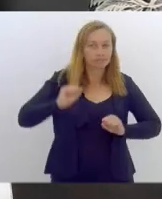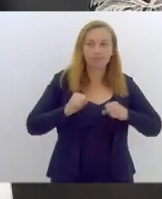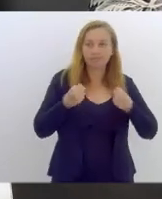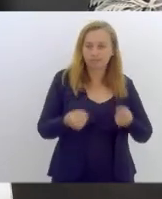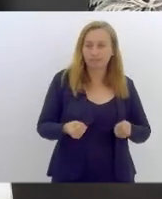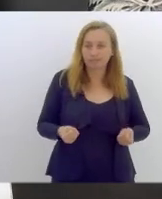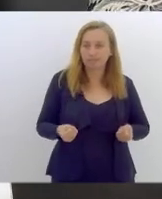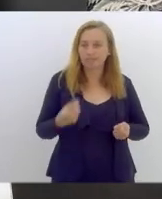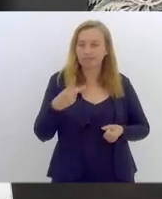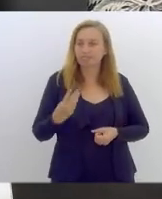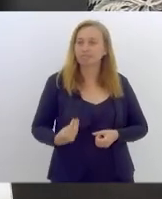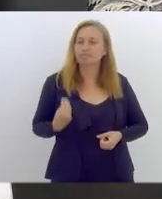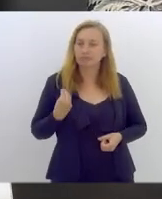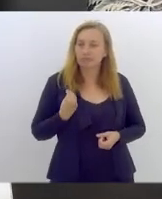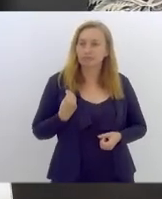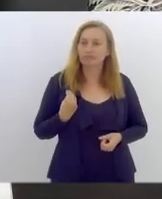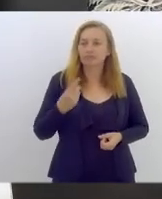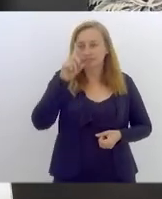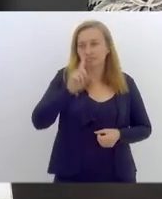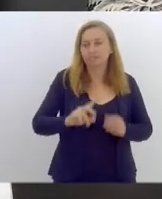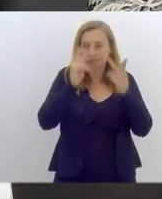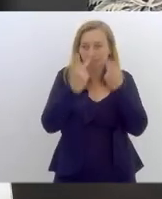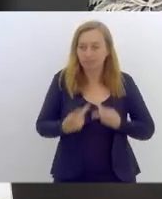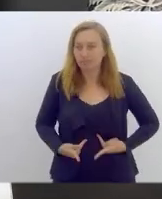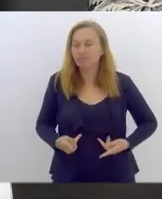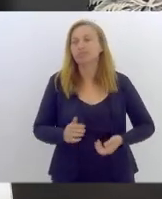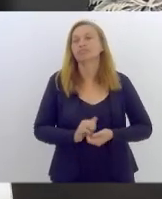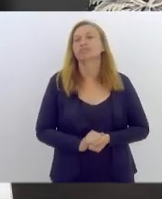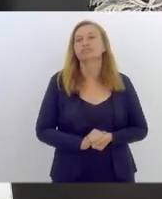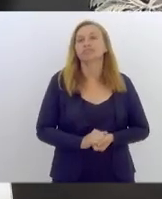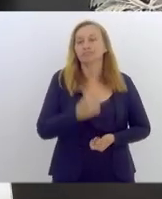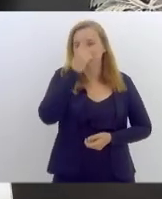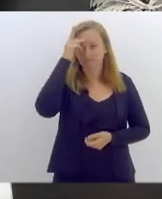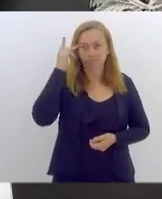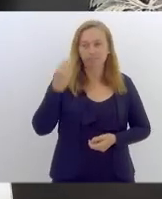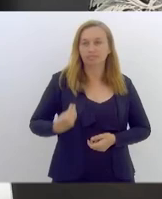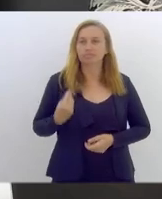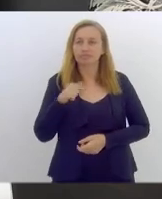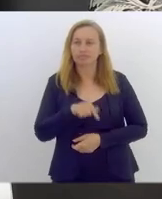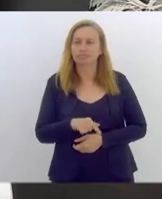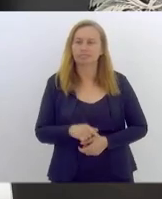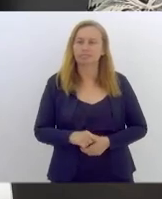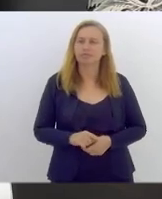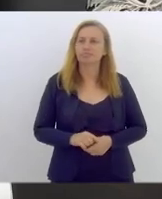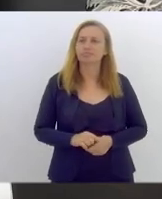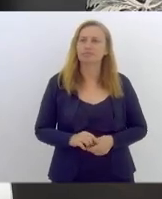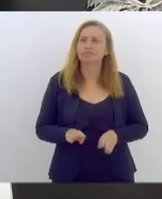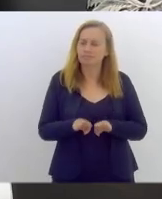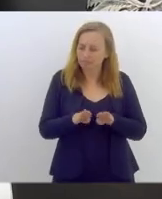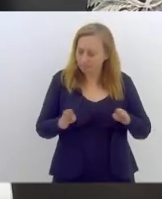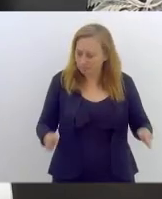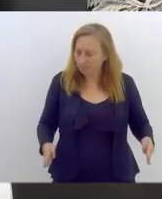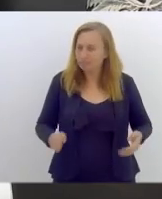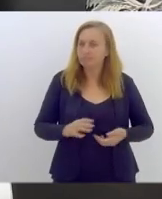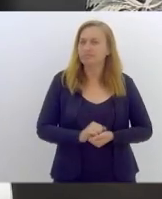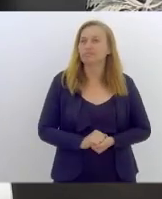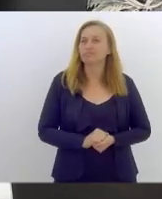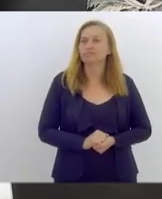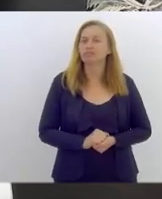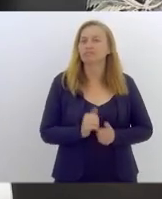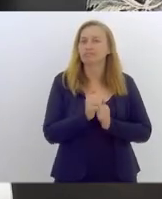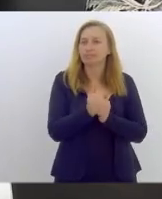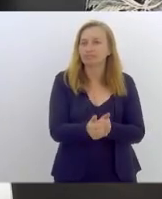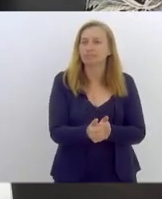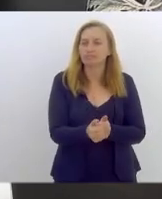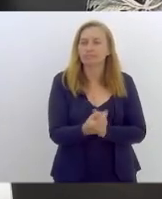parte da sua vida em defesa dos direitos humanos e as pessoas que estão aqui compondo essa mesa acompanharam